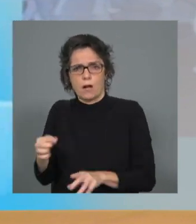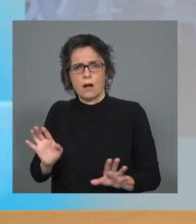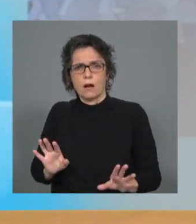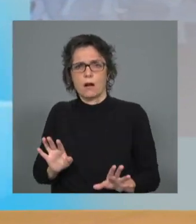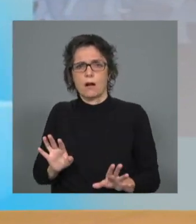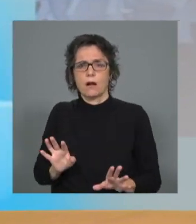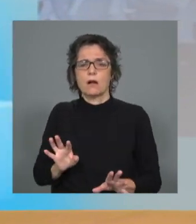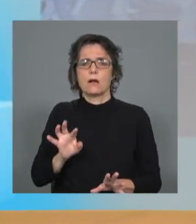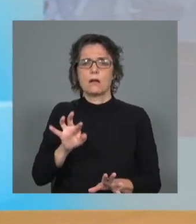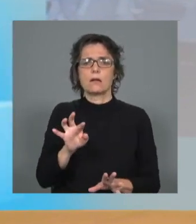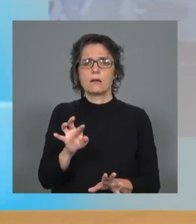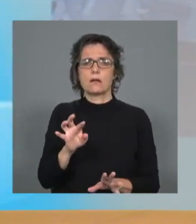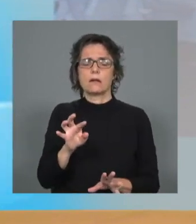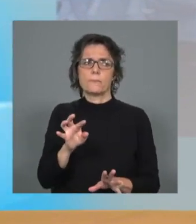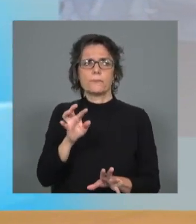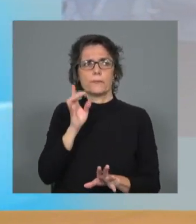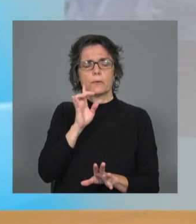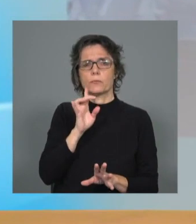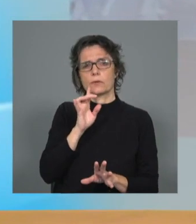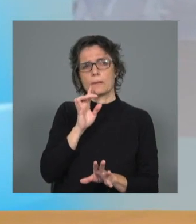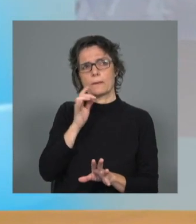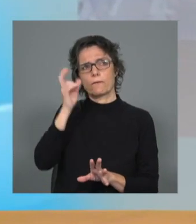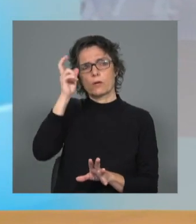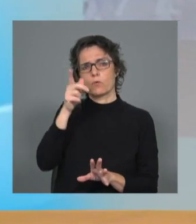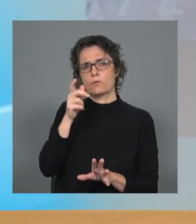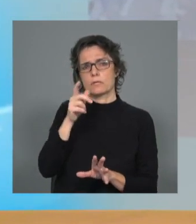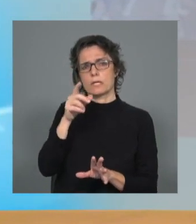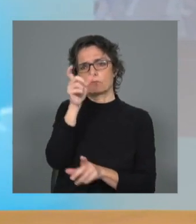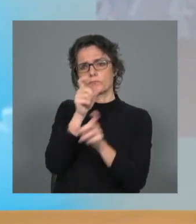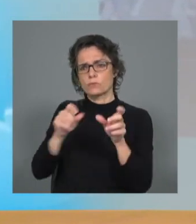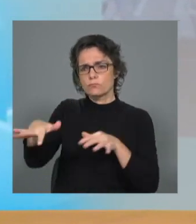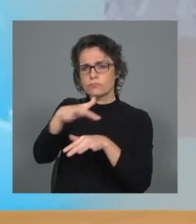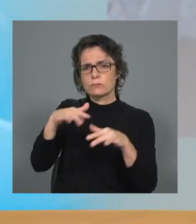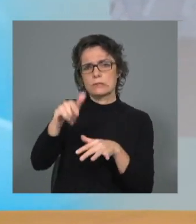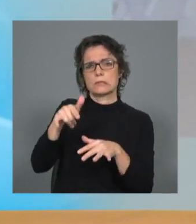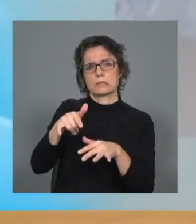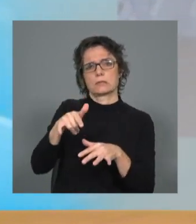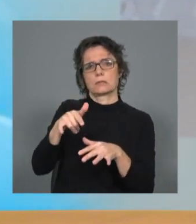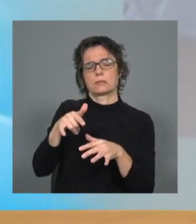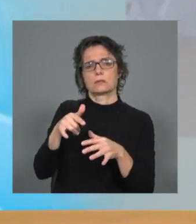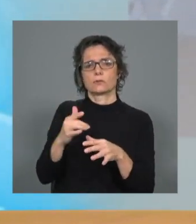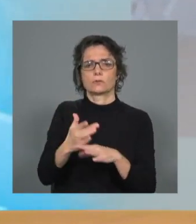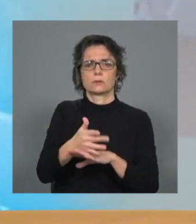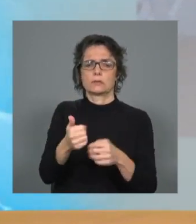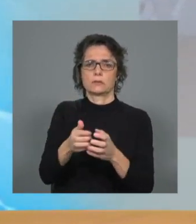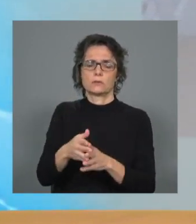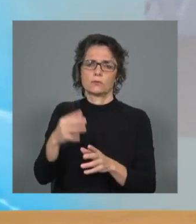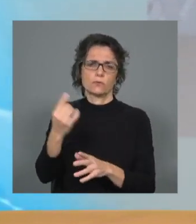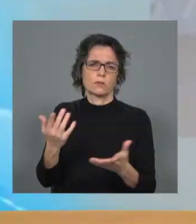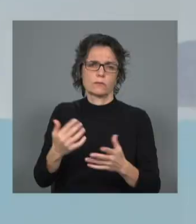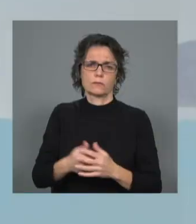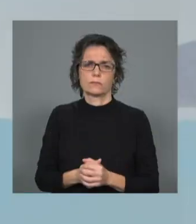realmente olhemos o conceito de cidadania como algo pleno e que todos deverão ter acesso. Também nesta